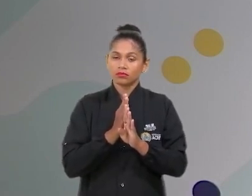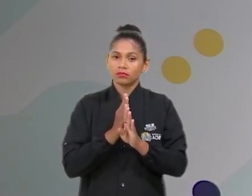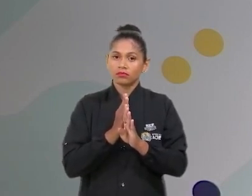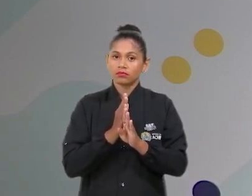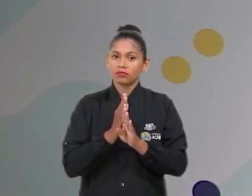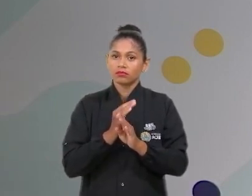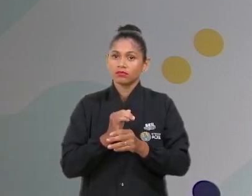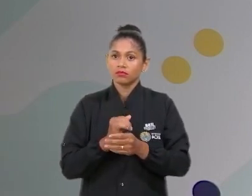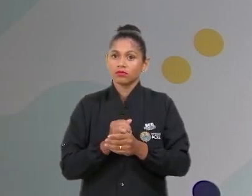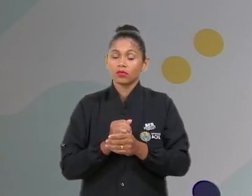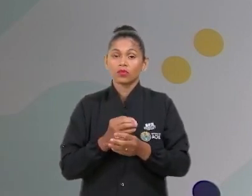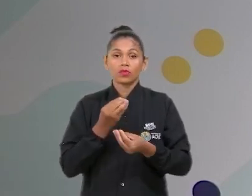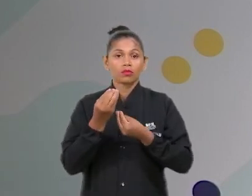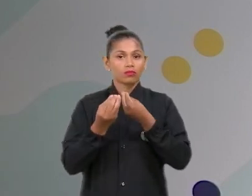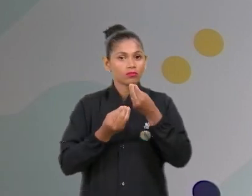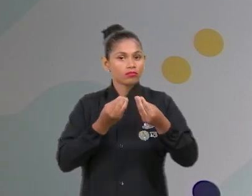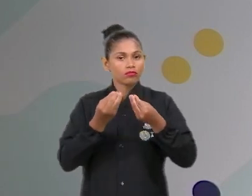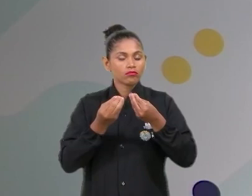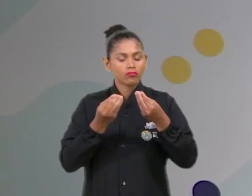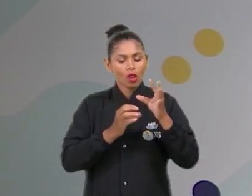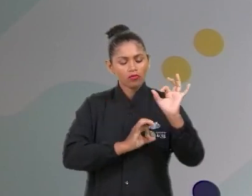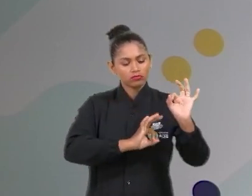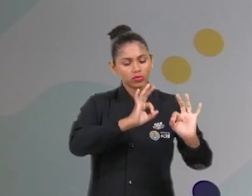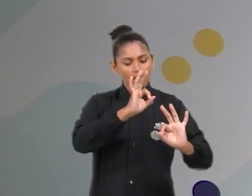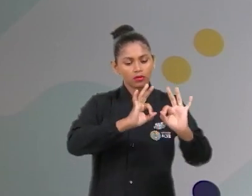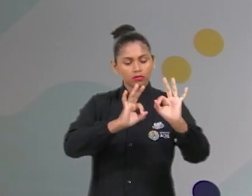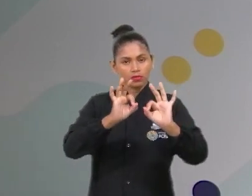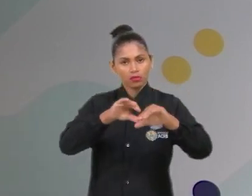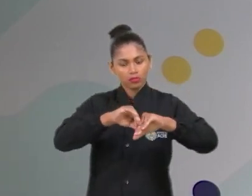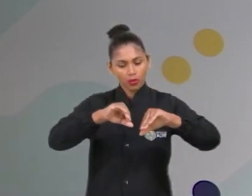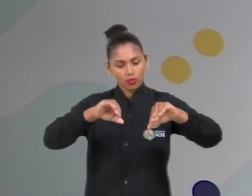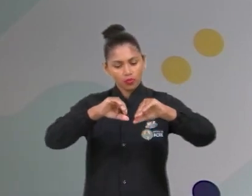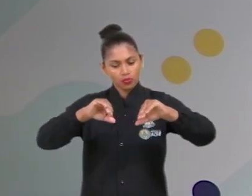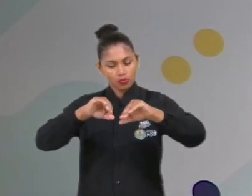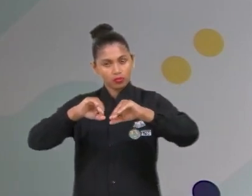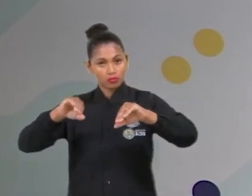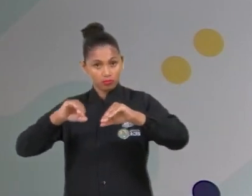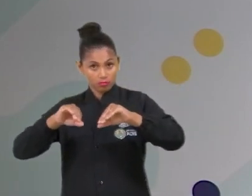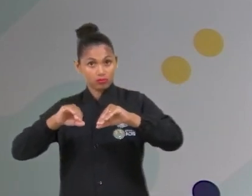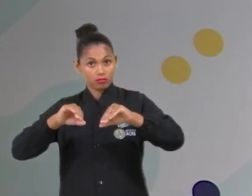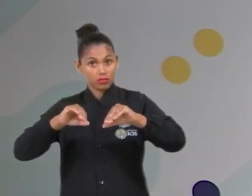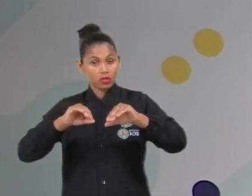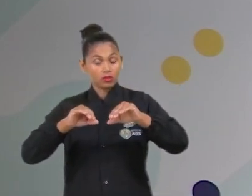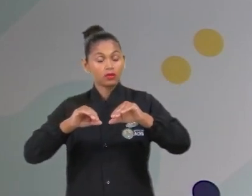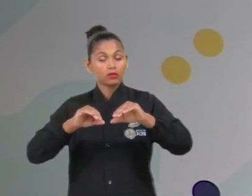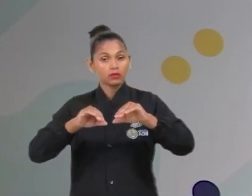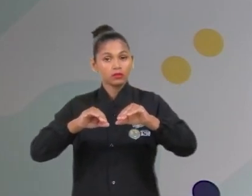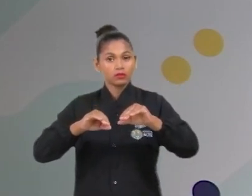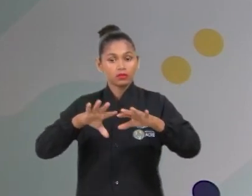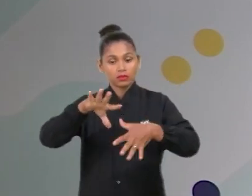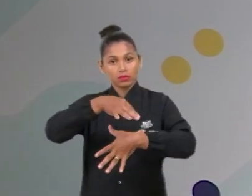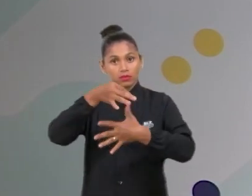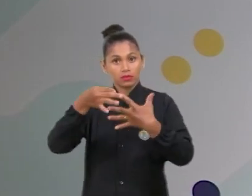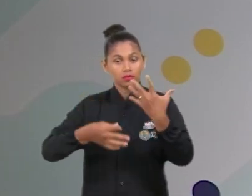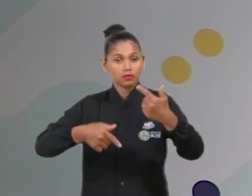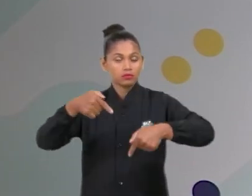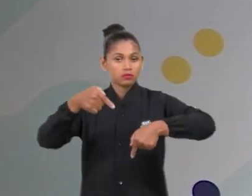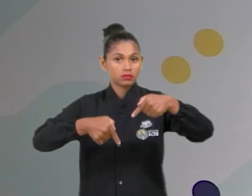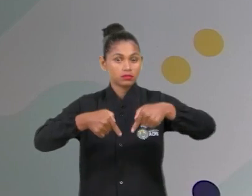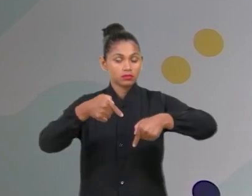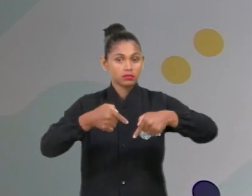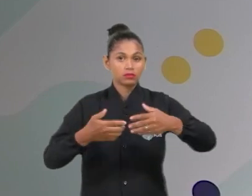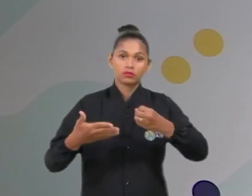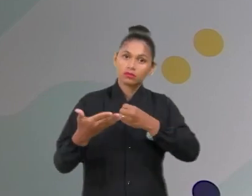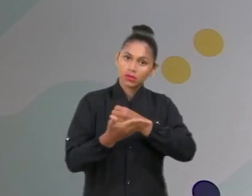periódica, de que forma essa distribuição ela vai acontecer nos elementos químicos, tá? De acordo com a localização